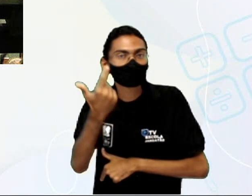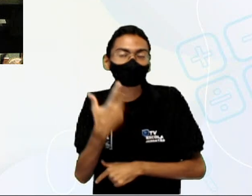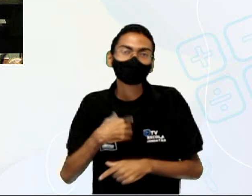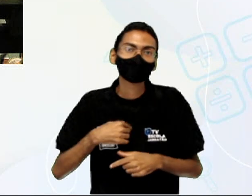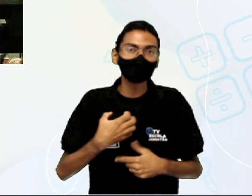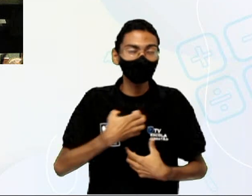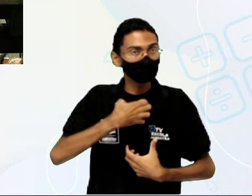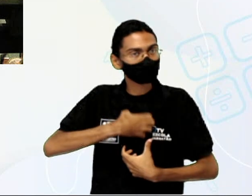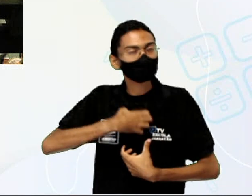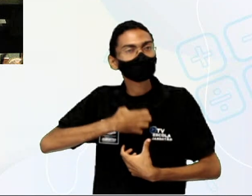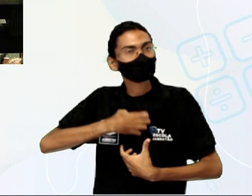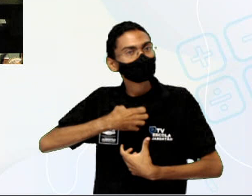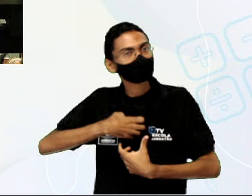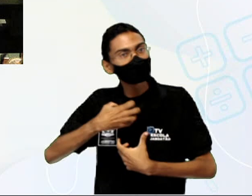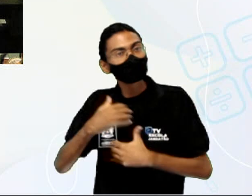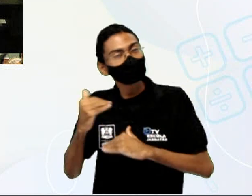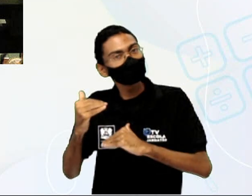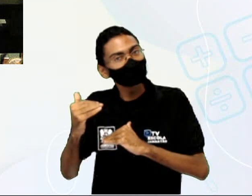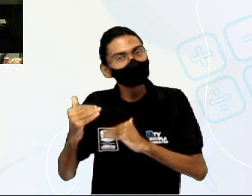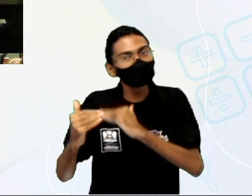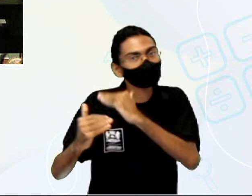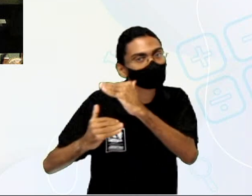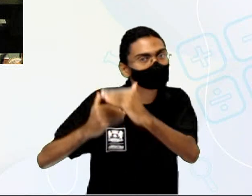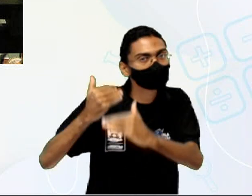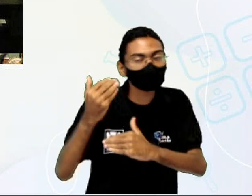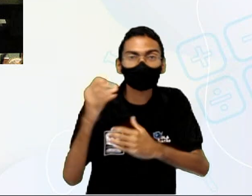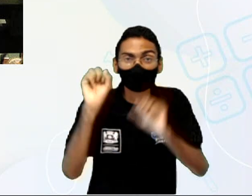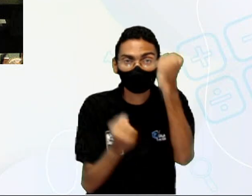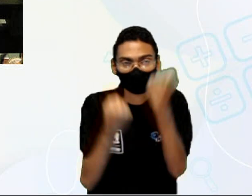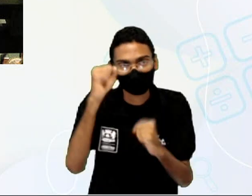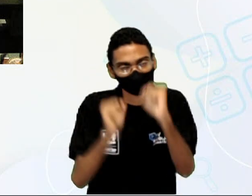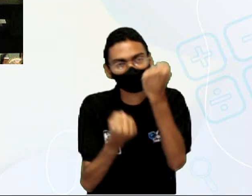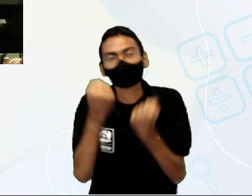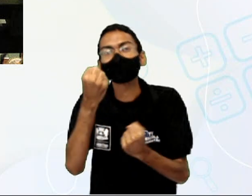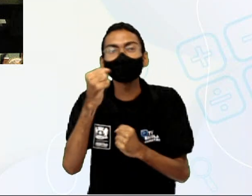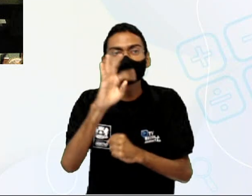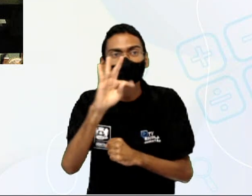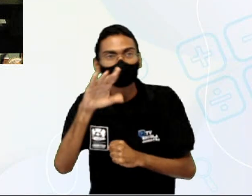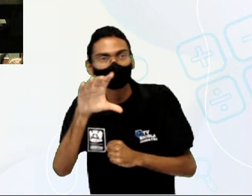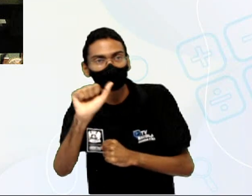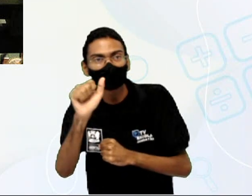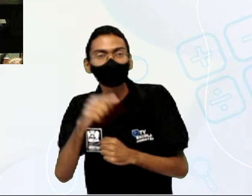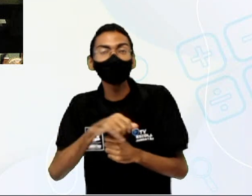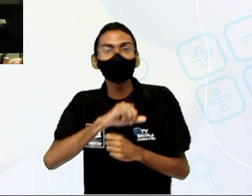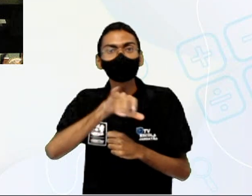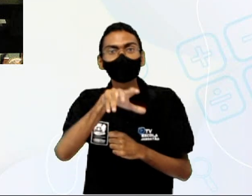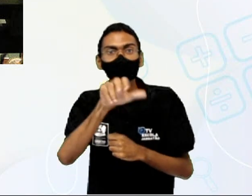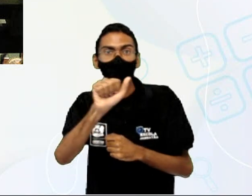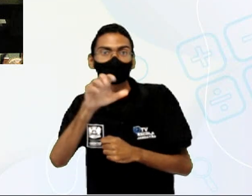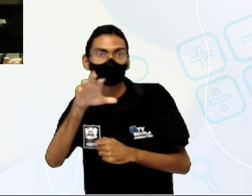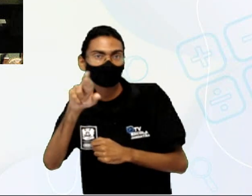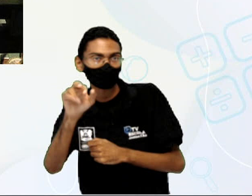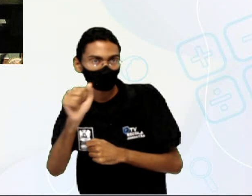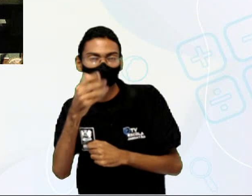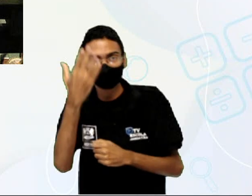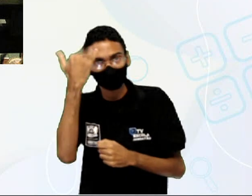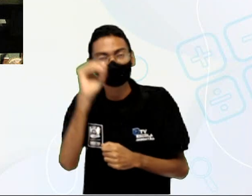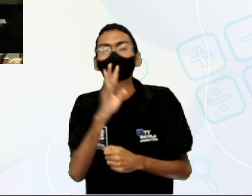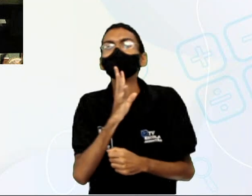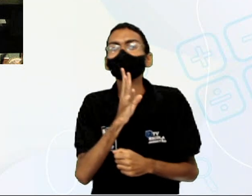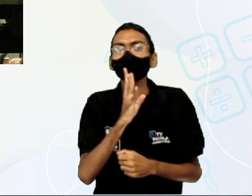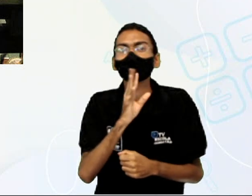com a crescente mecanização das fábricas. O tear jacquard, vocês sabem o que é um tear? Tear